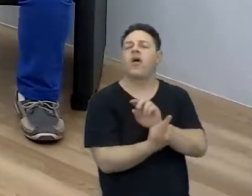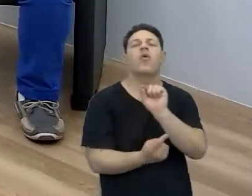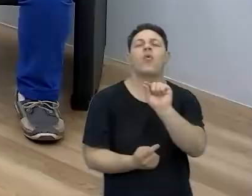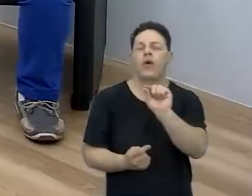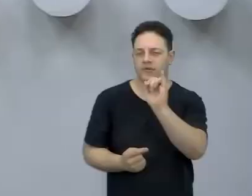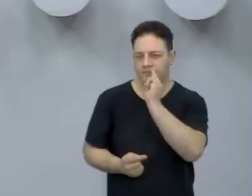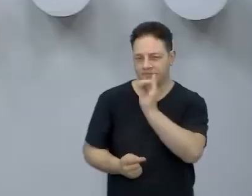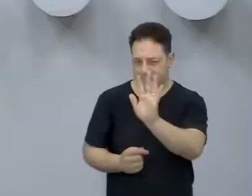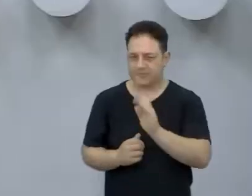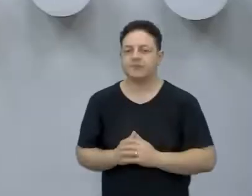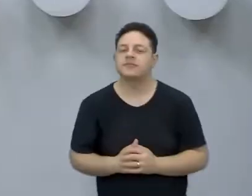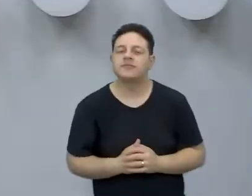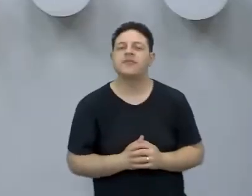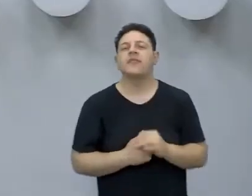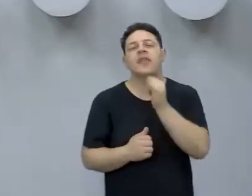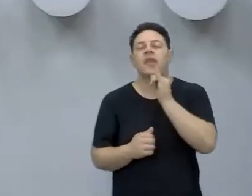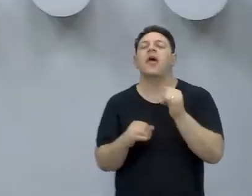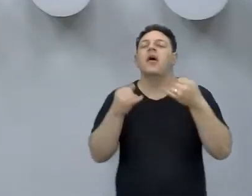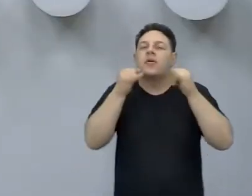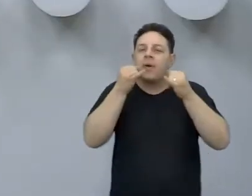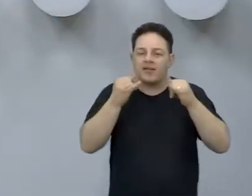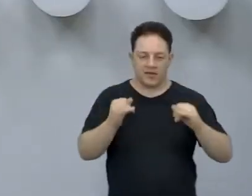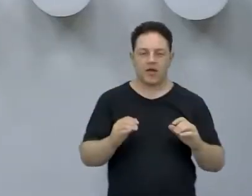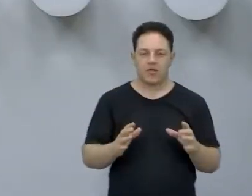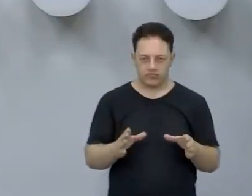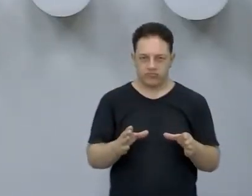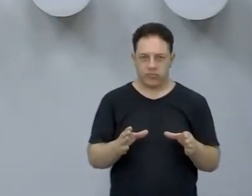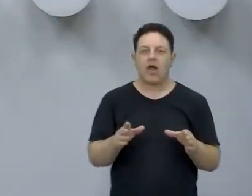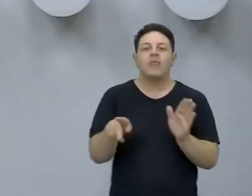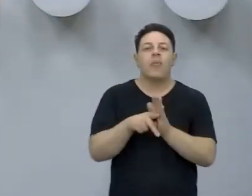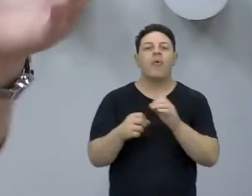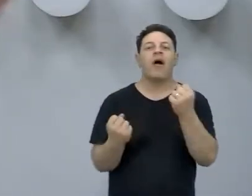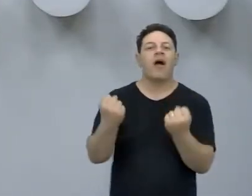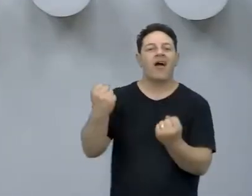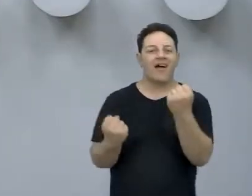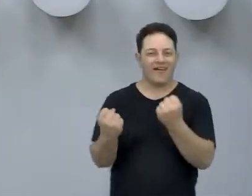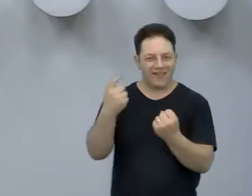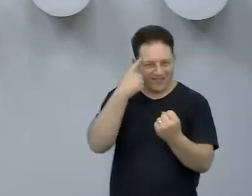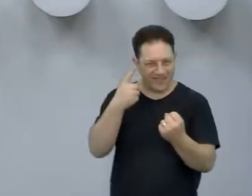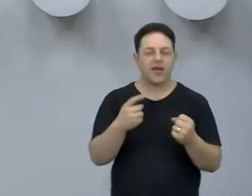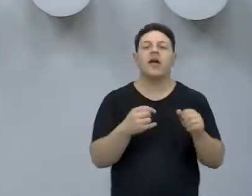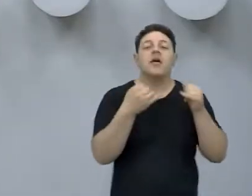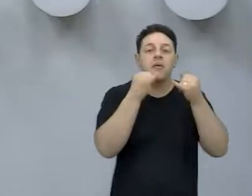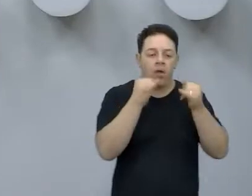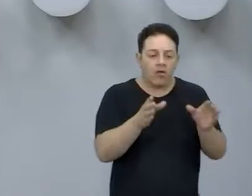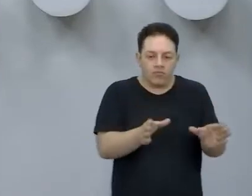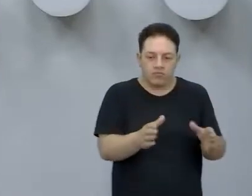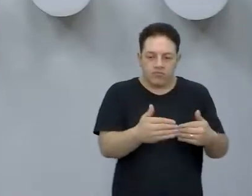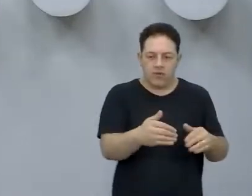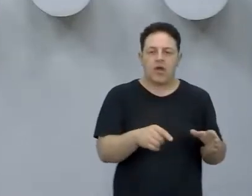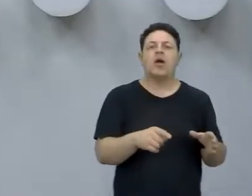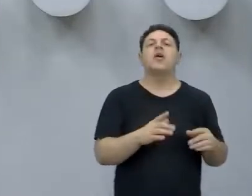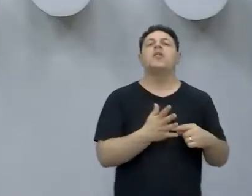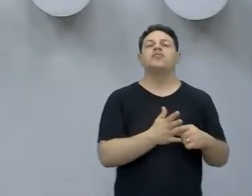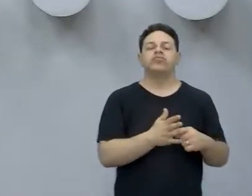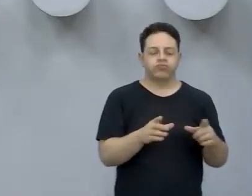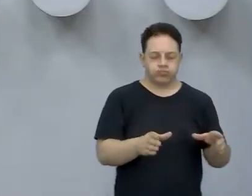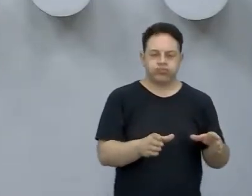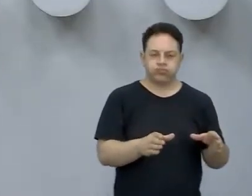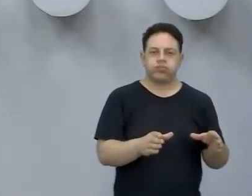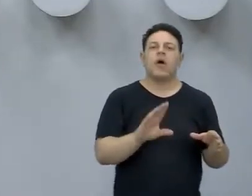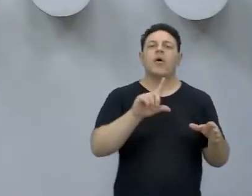exemplo, a bateria de carro, né? O que eu faço com a minha bateria do carro depois que ela é utilizada,